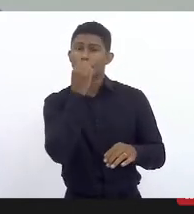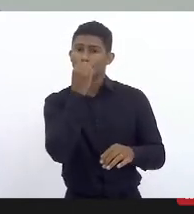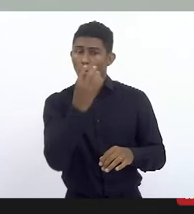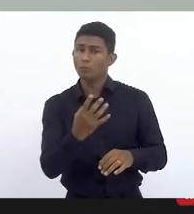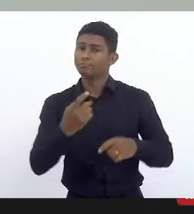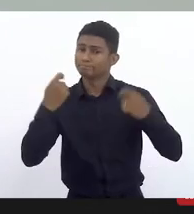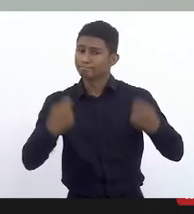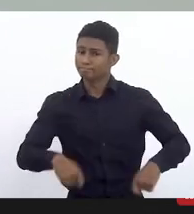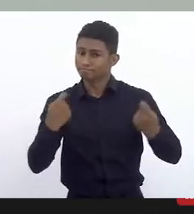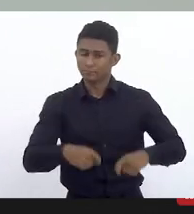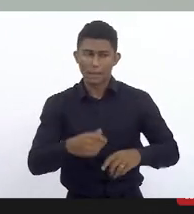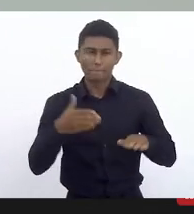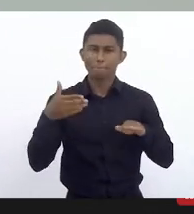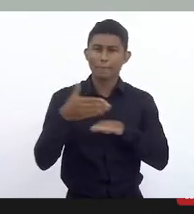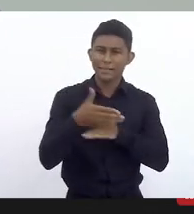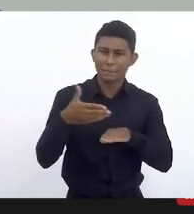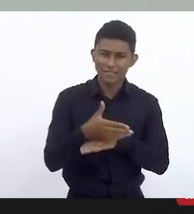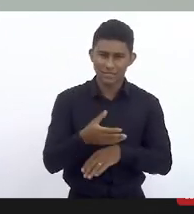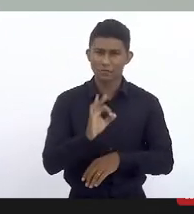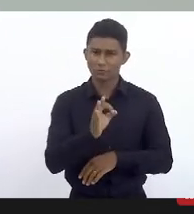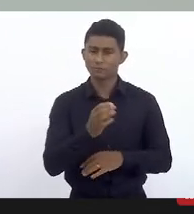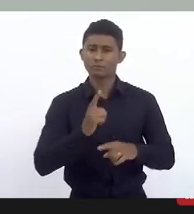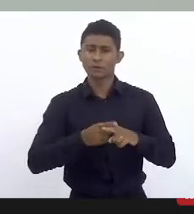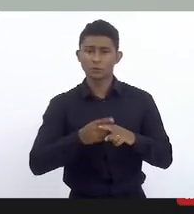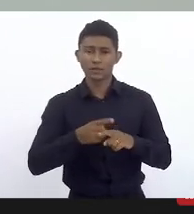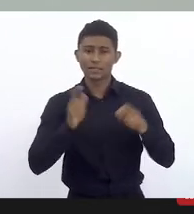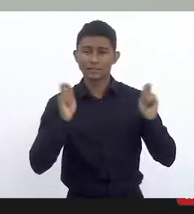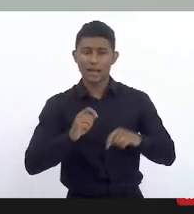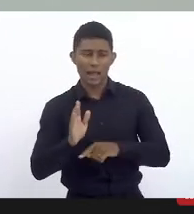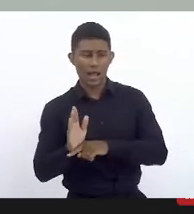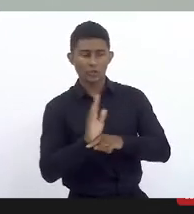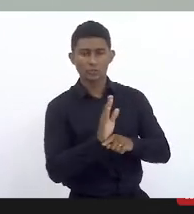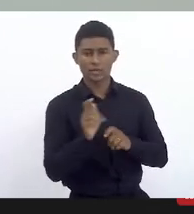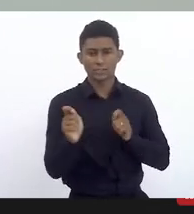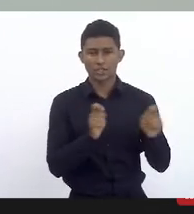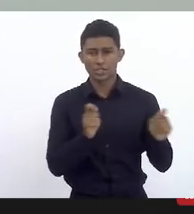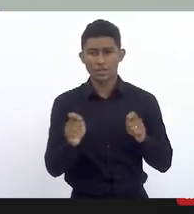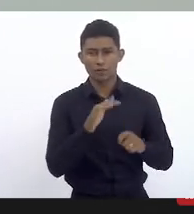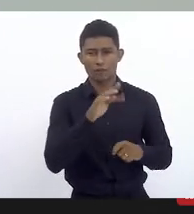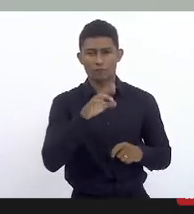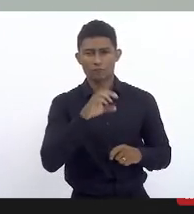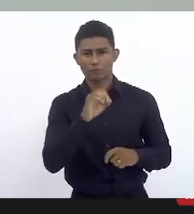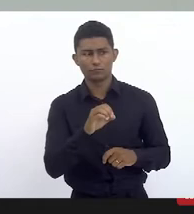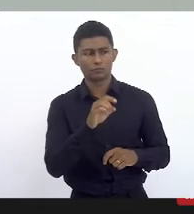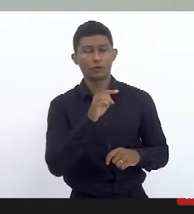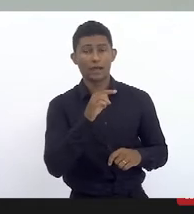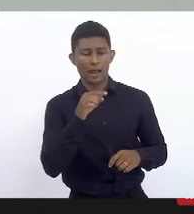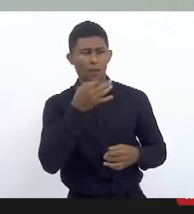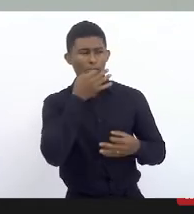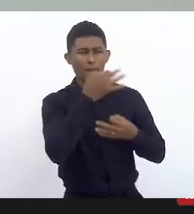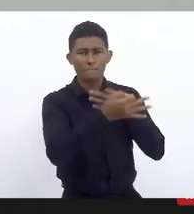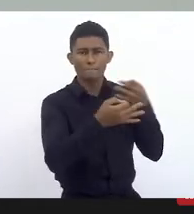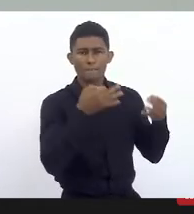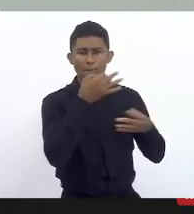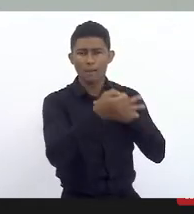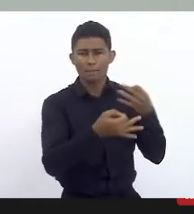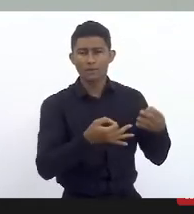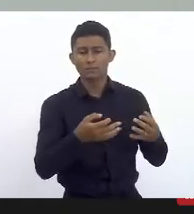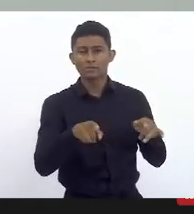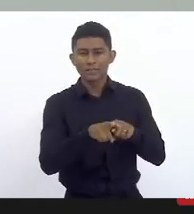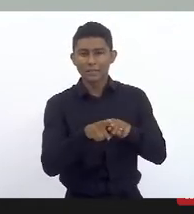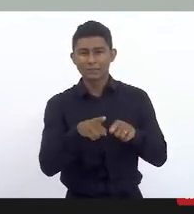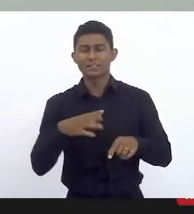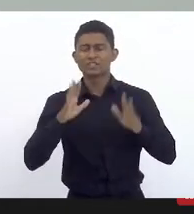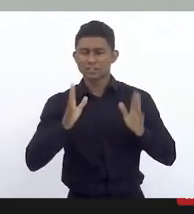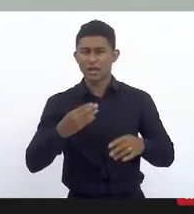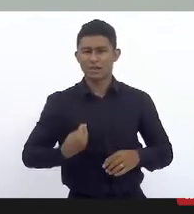importante, porque vai trazer para a gestão do fundo a opinião e a vivência da